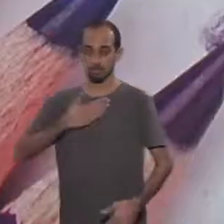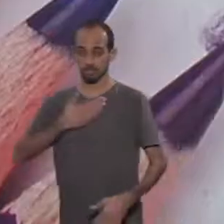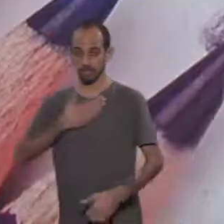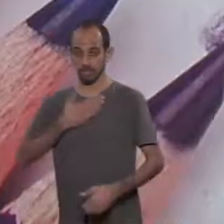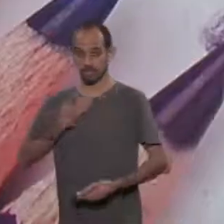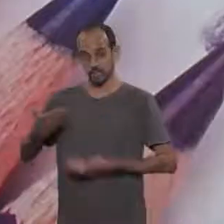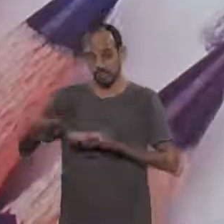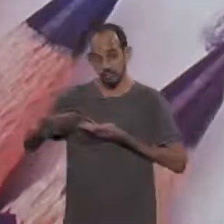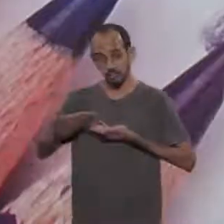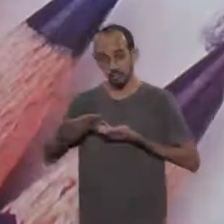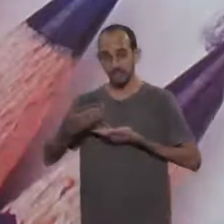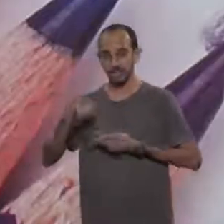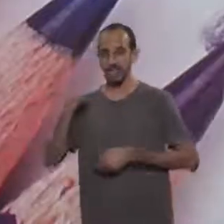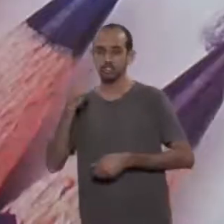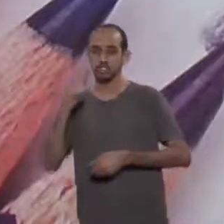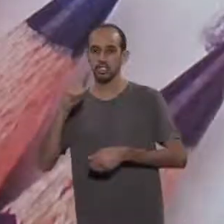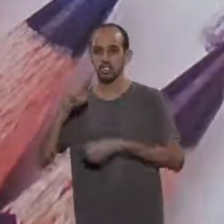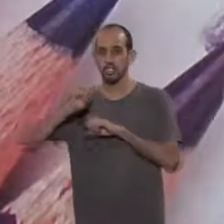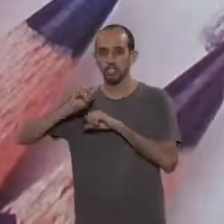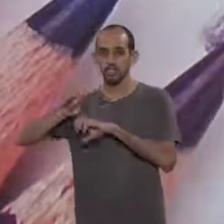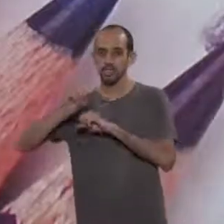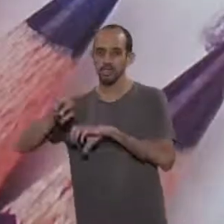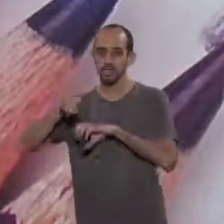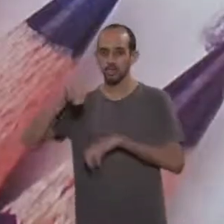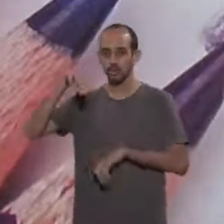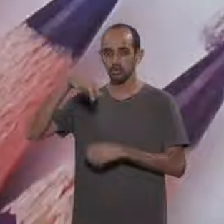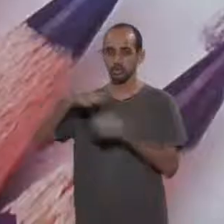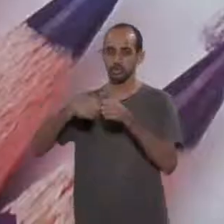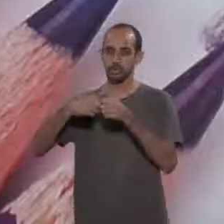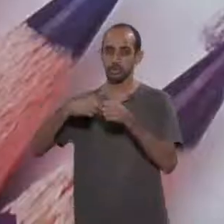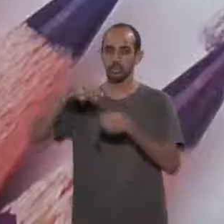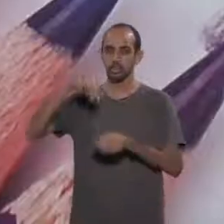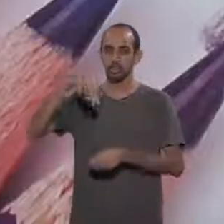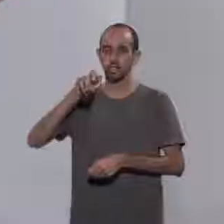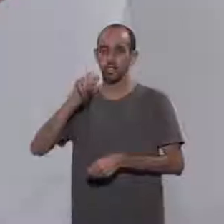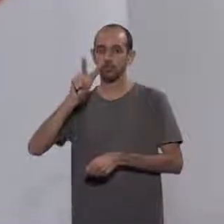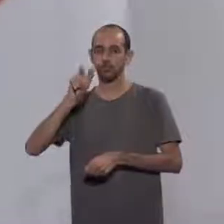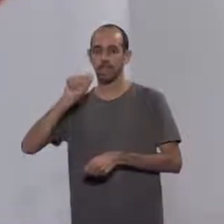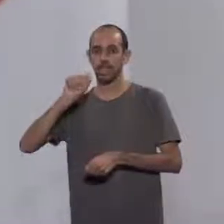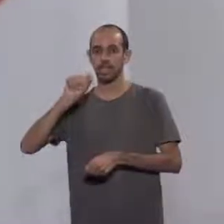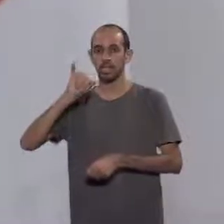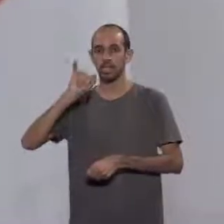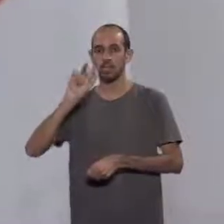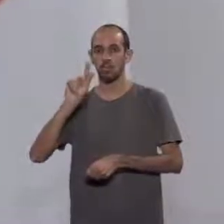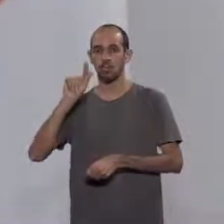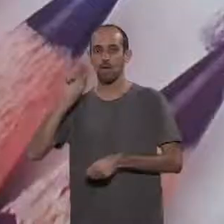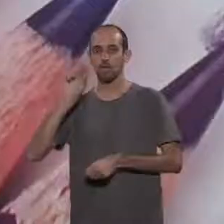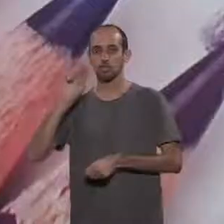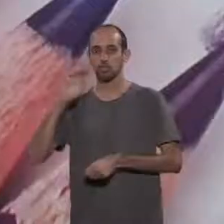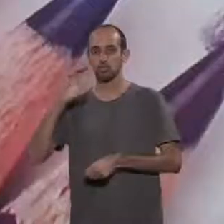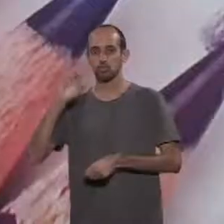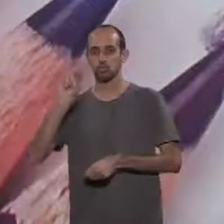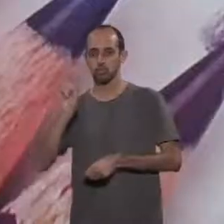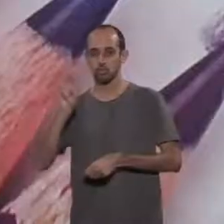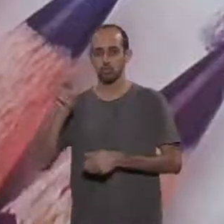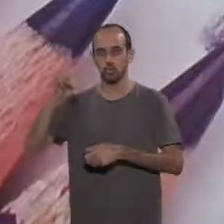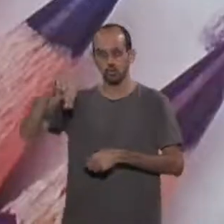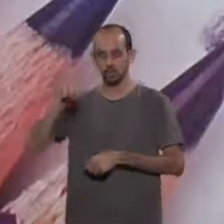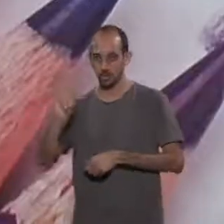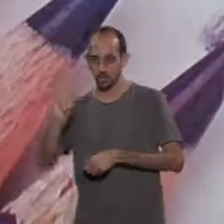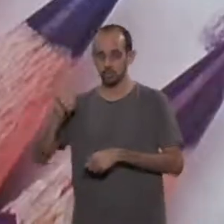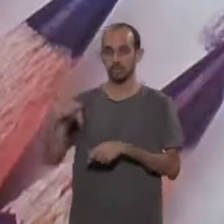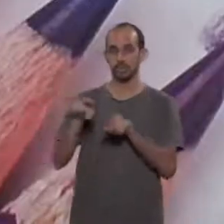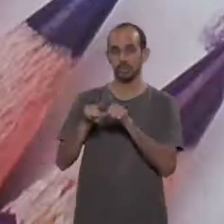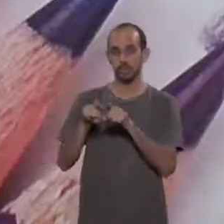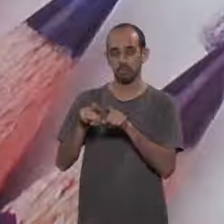Minhas convidadas são a gerente de educação especial do município de Nova Iguaçu, Natália Araújo de Sá, e a professora da